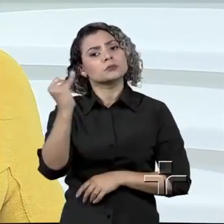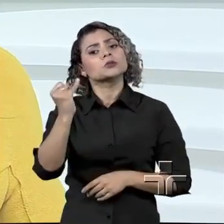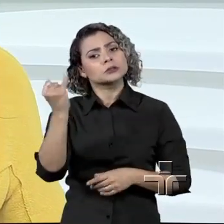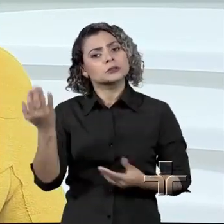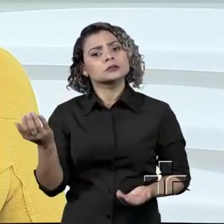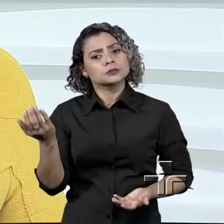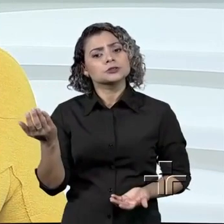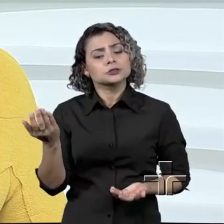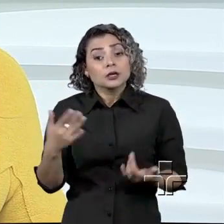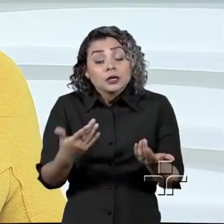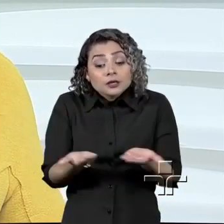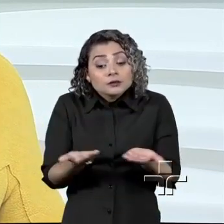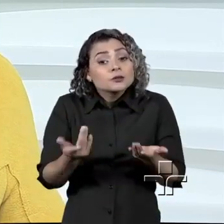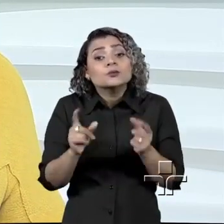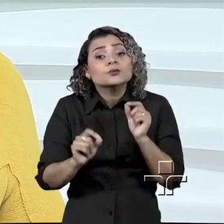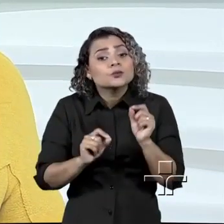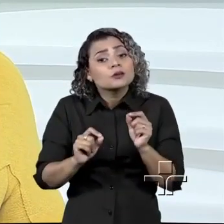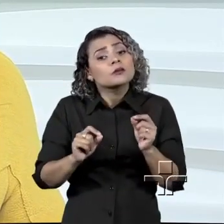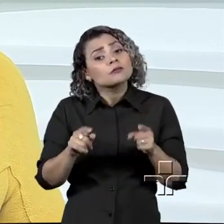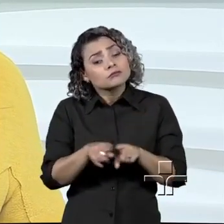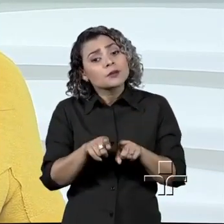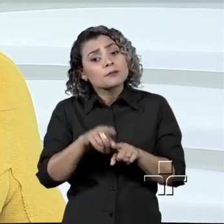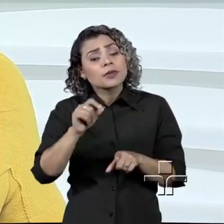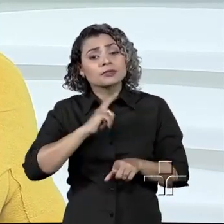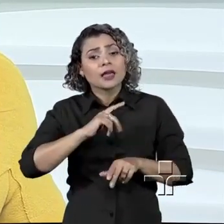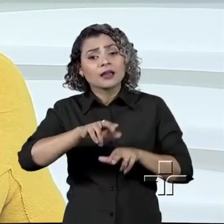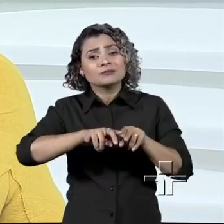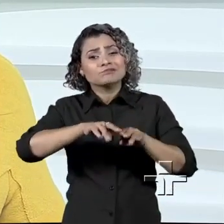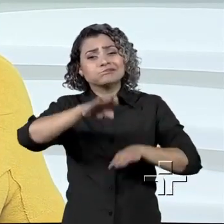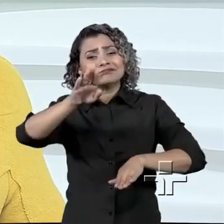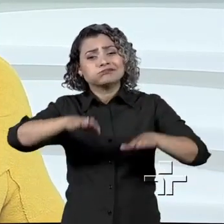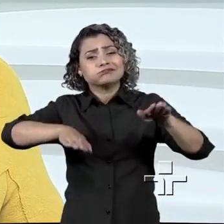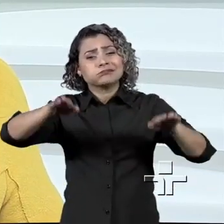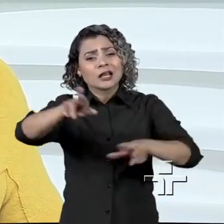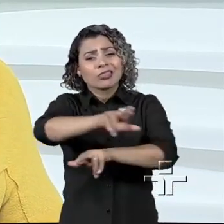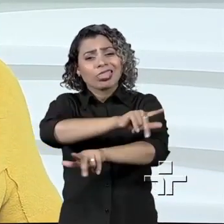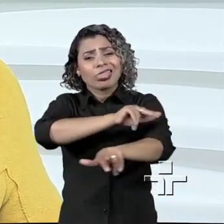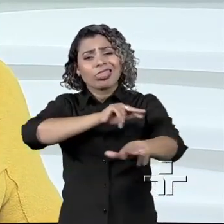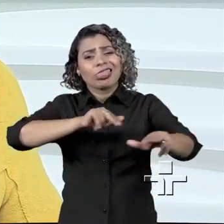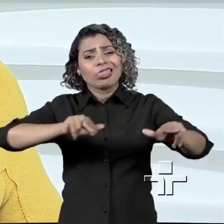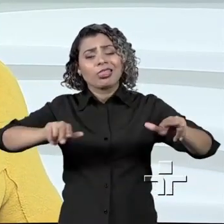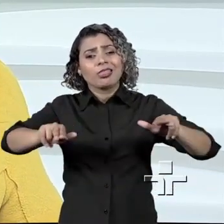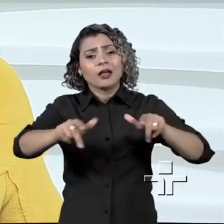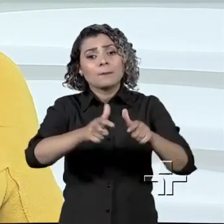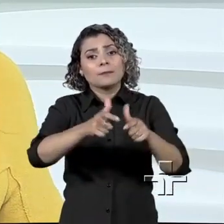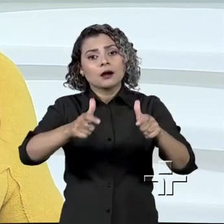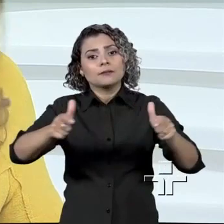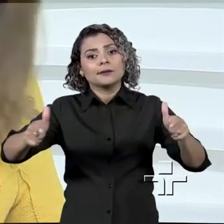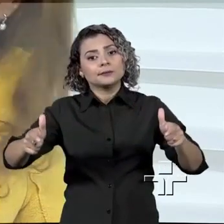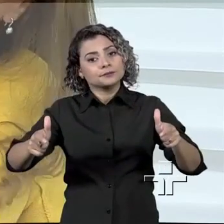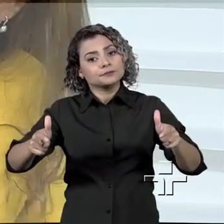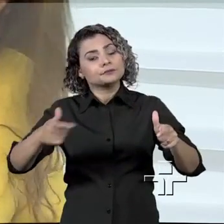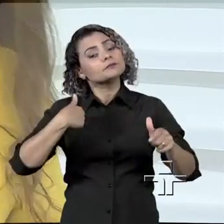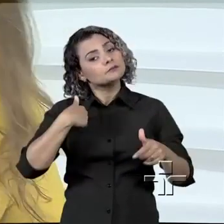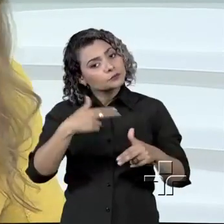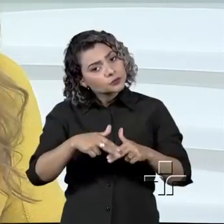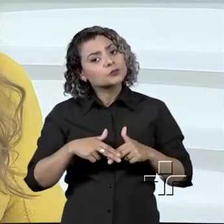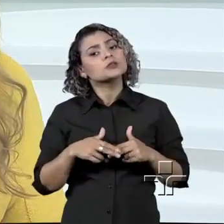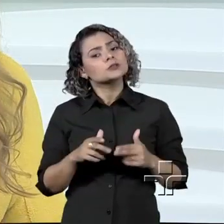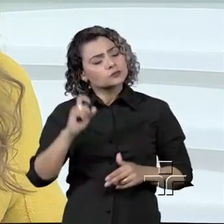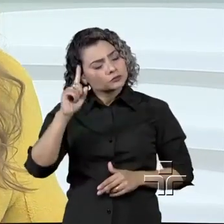importantes, e tendo em vista que as desigualdades brasileiras, infelizmente, aumentaram, acho que é um